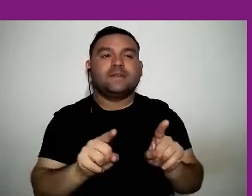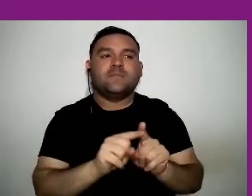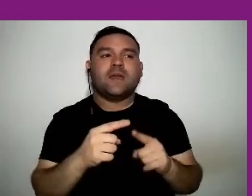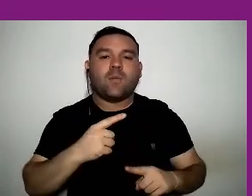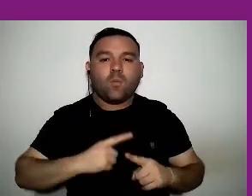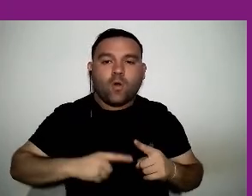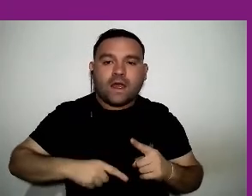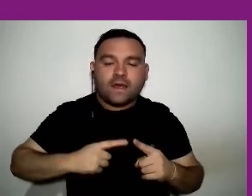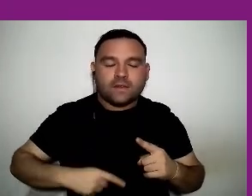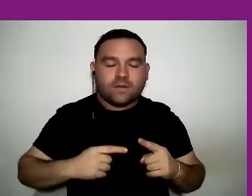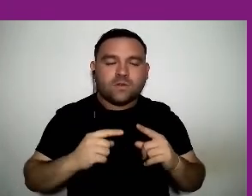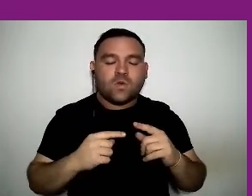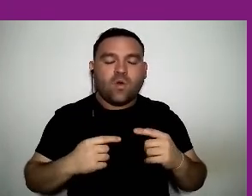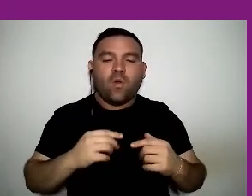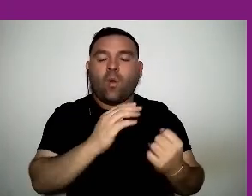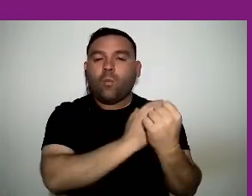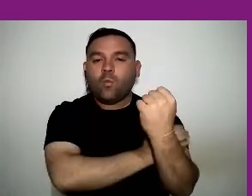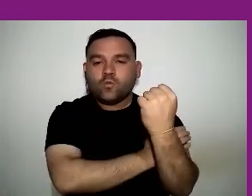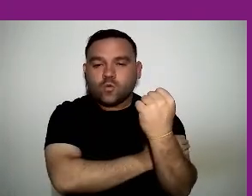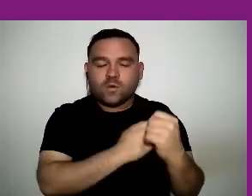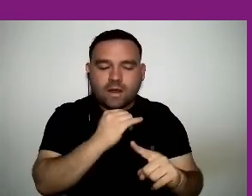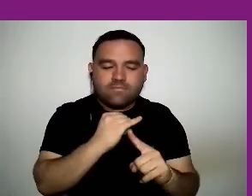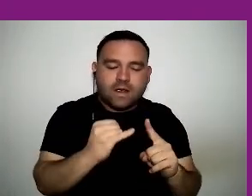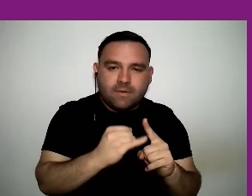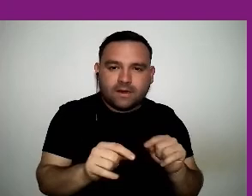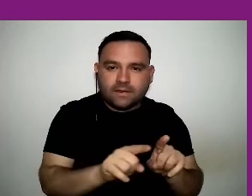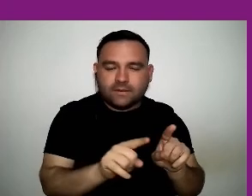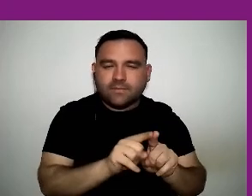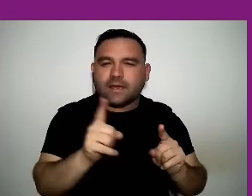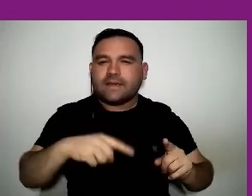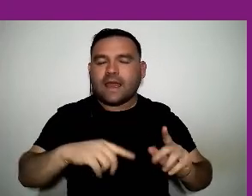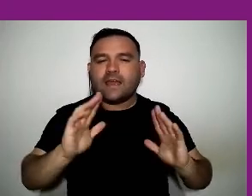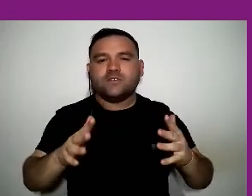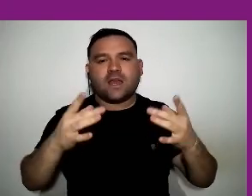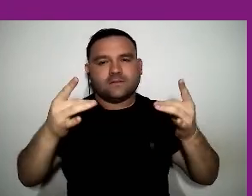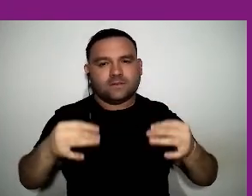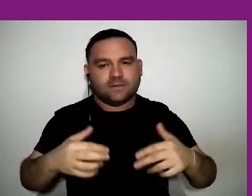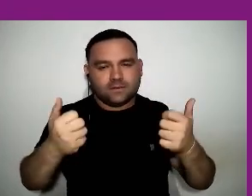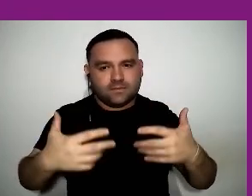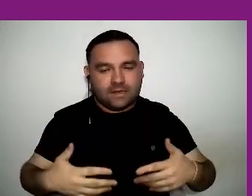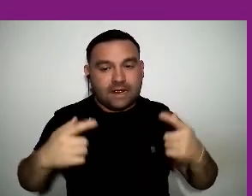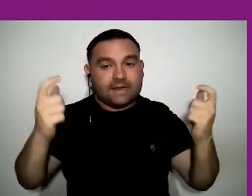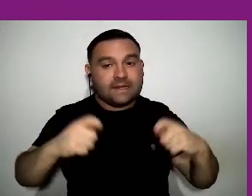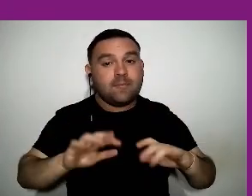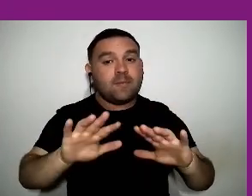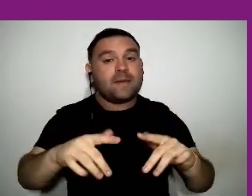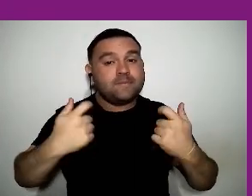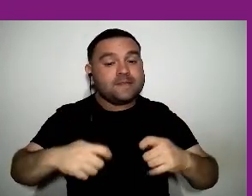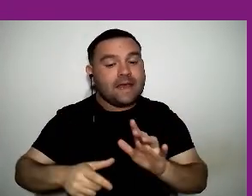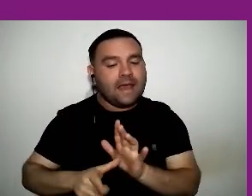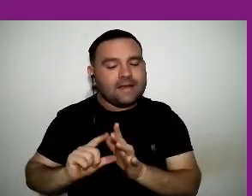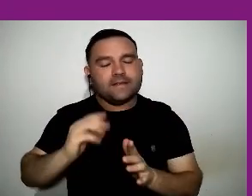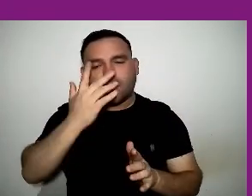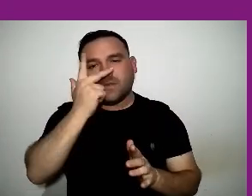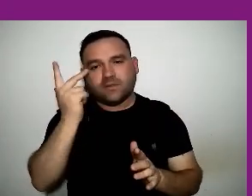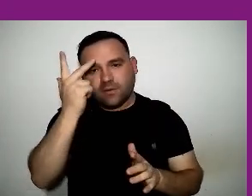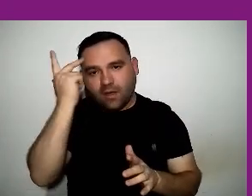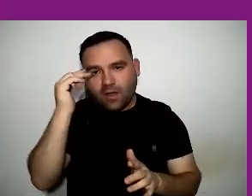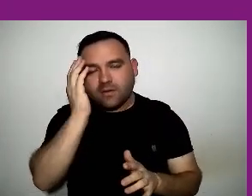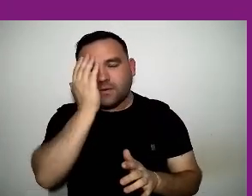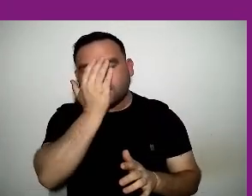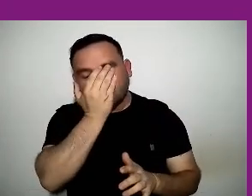bloqueador neuromuscular parcial. Essa é uma técnica já descrita e possível, desde que haja uma sedação